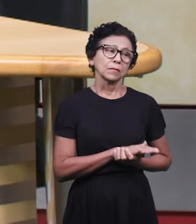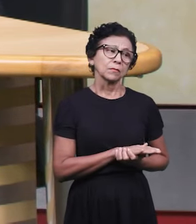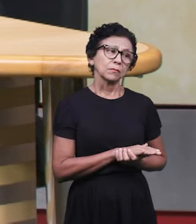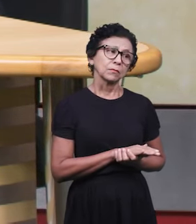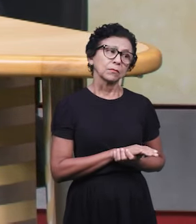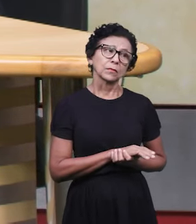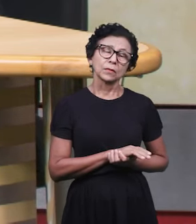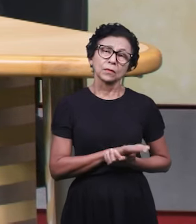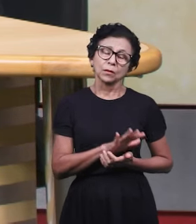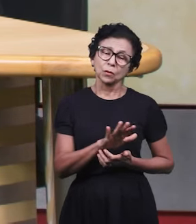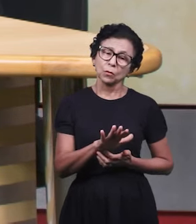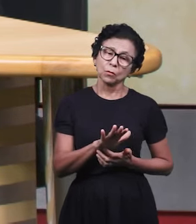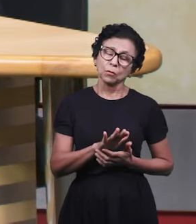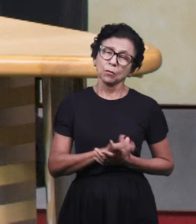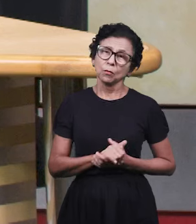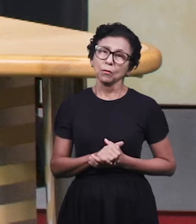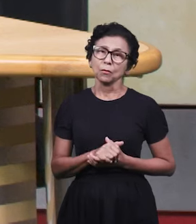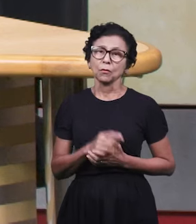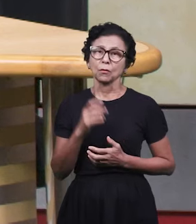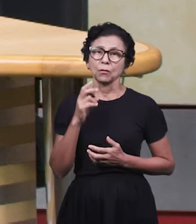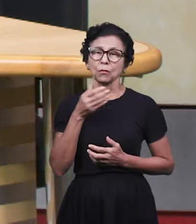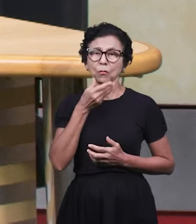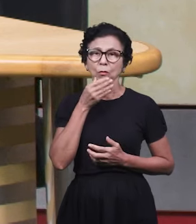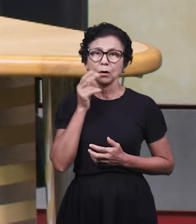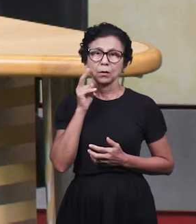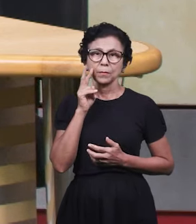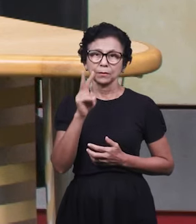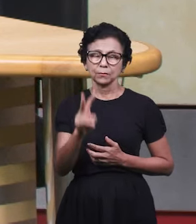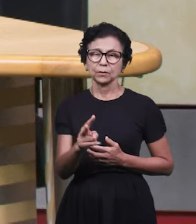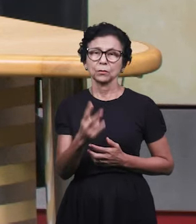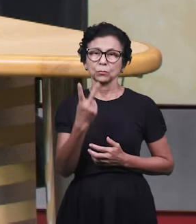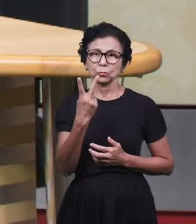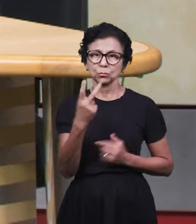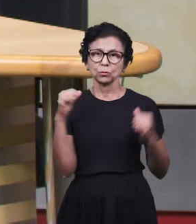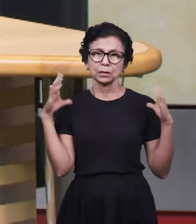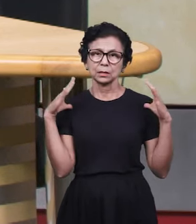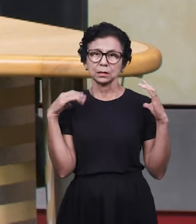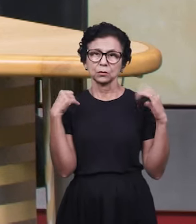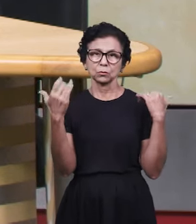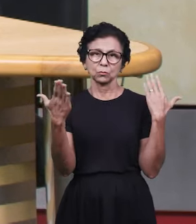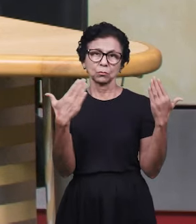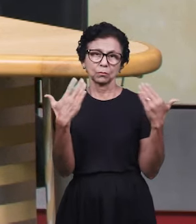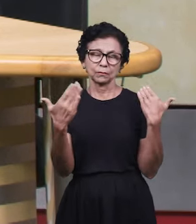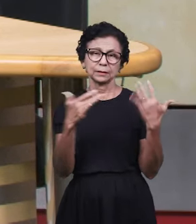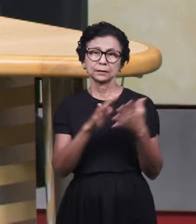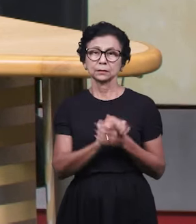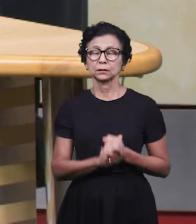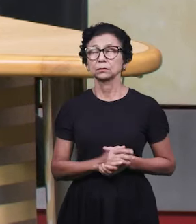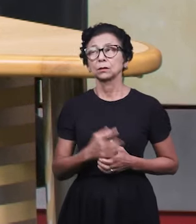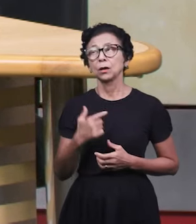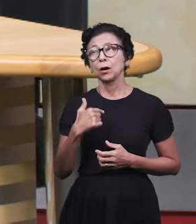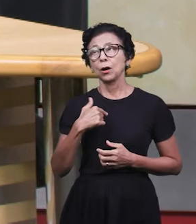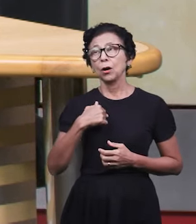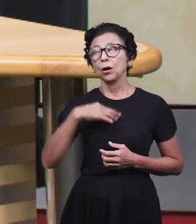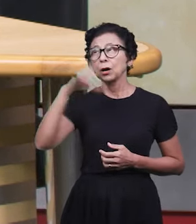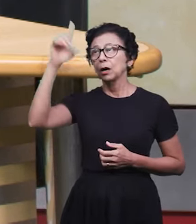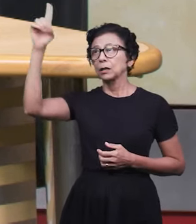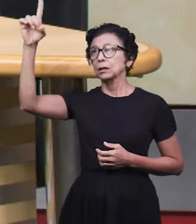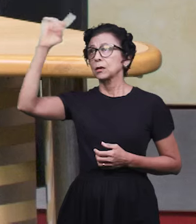eu recebi uma ordem para fazer o atendimento aqui no